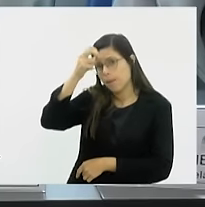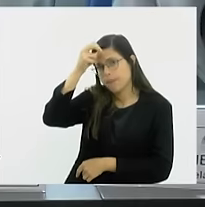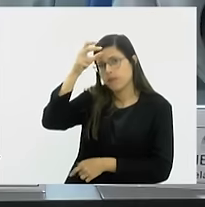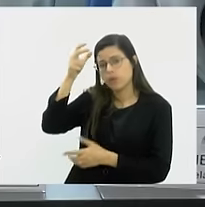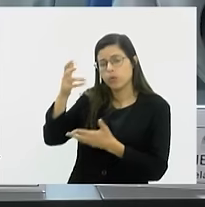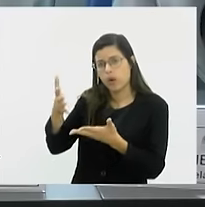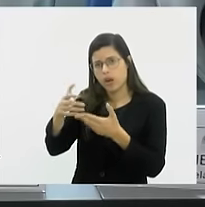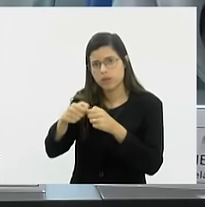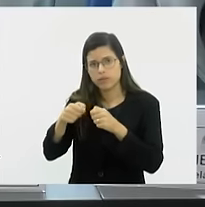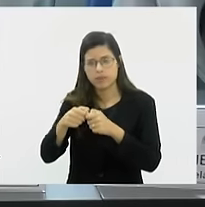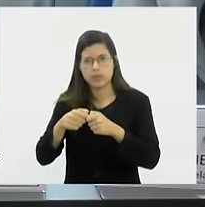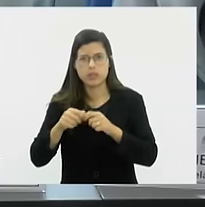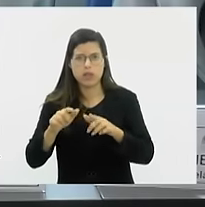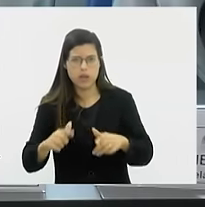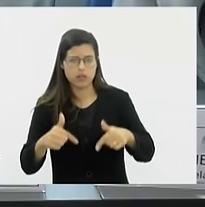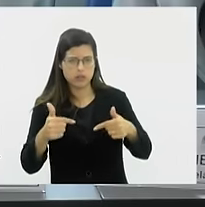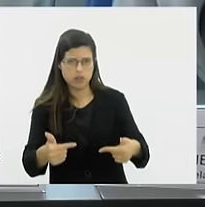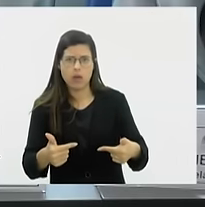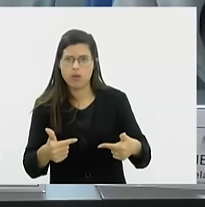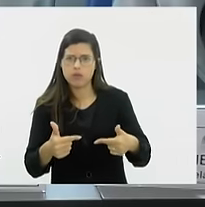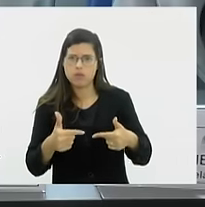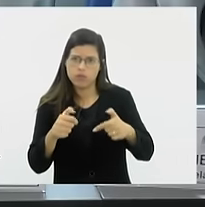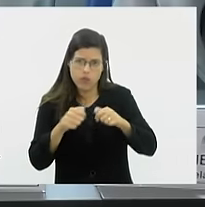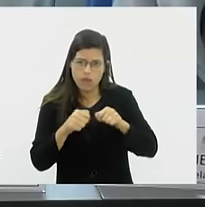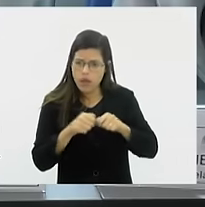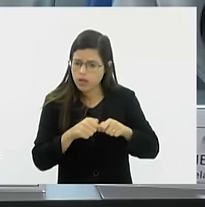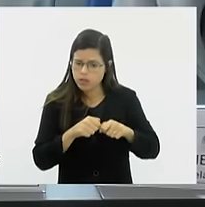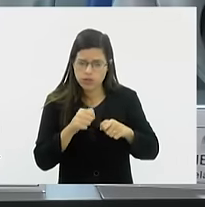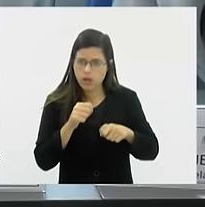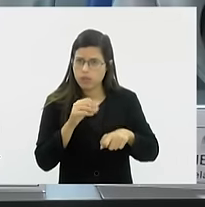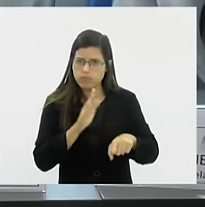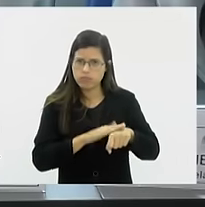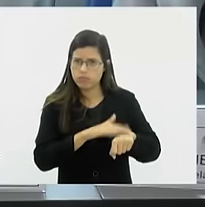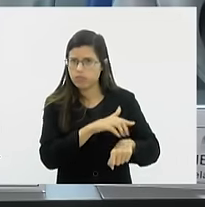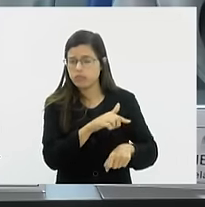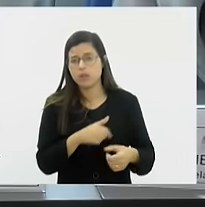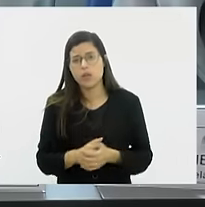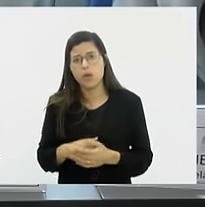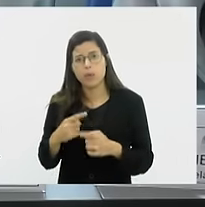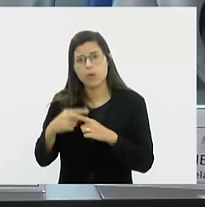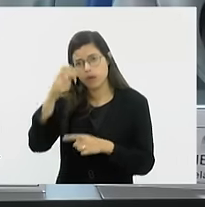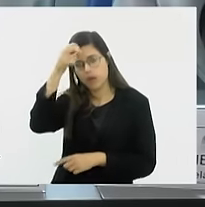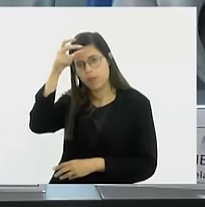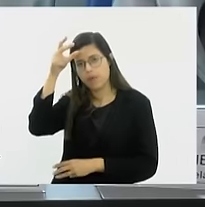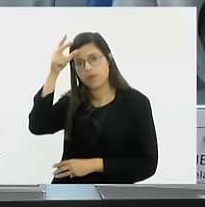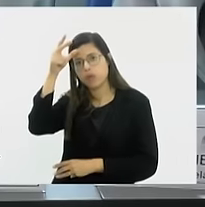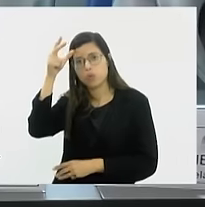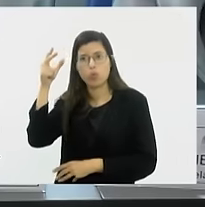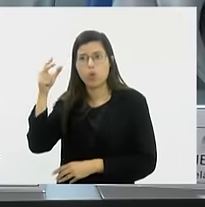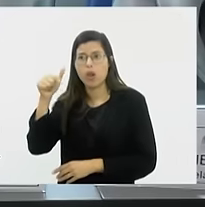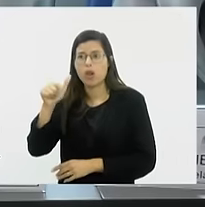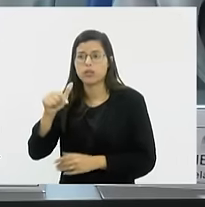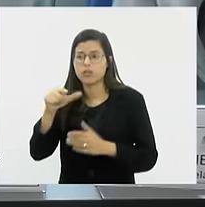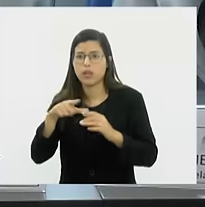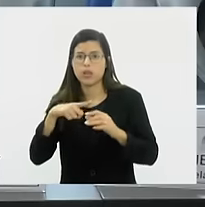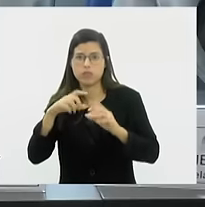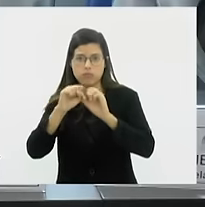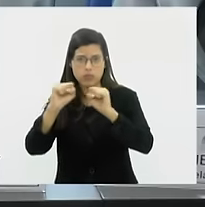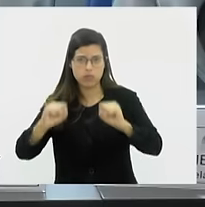que faça do seu modo. Porque a prefeitura faz parte do sistema de trânsito. Não precisa do